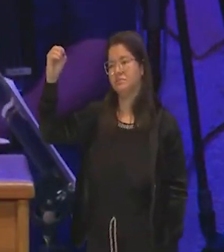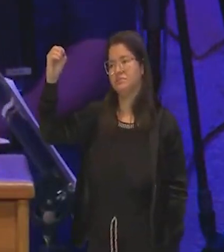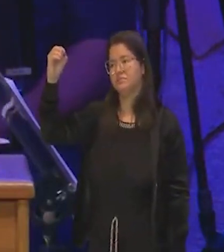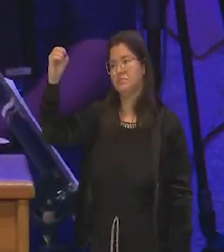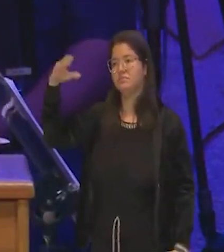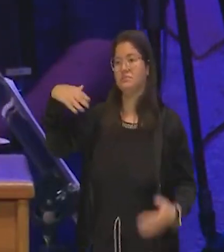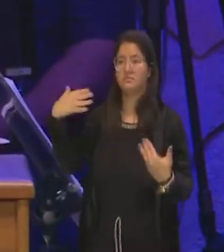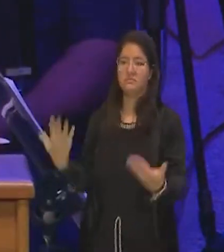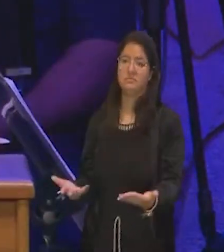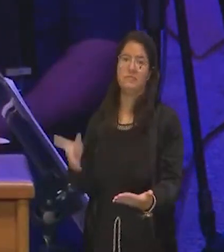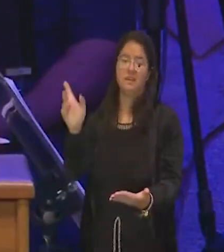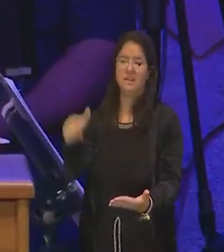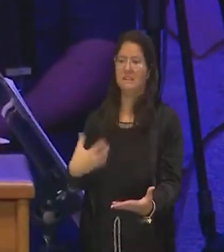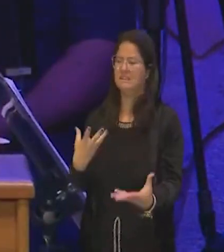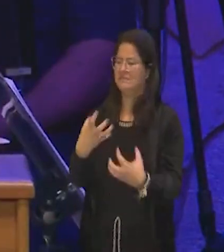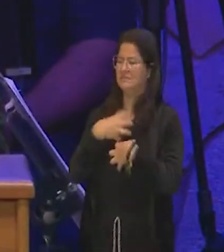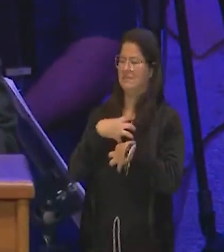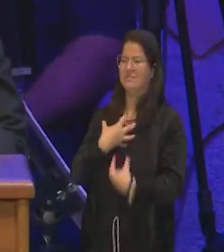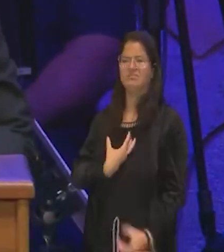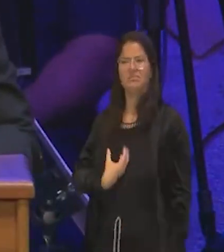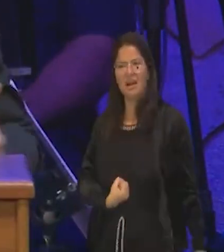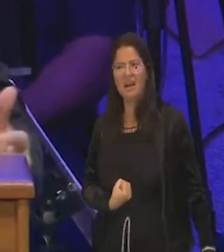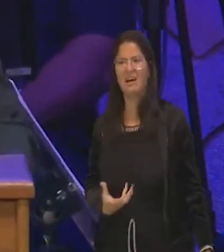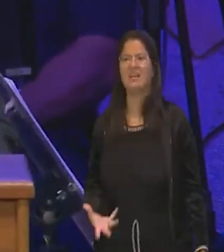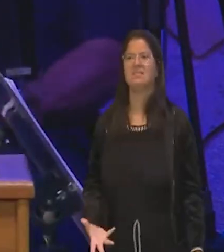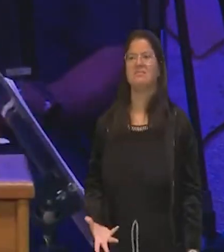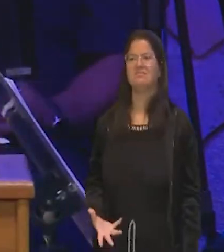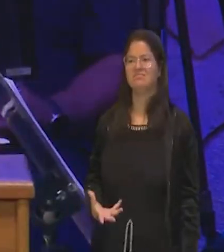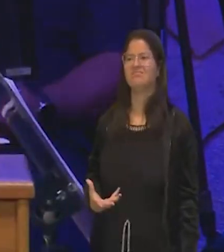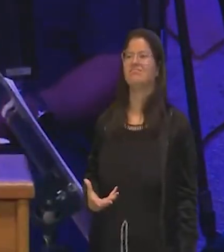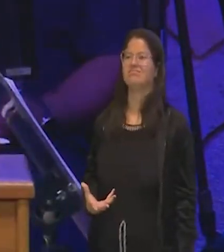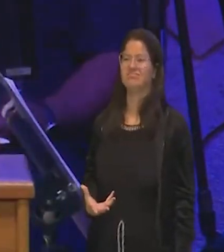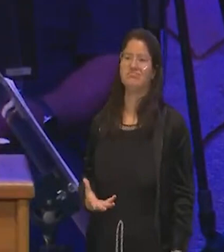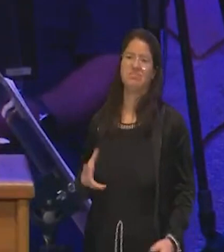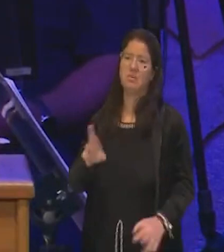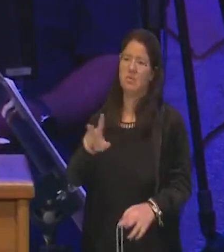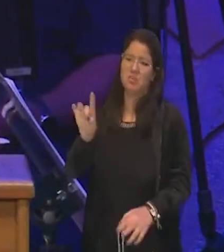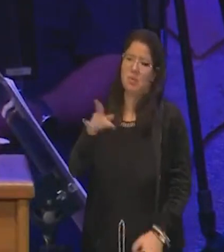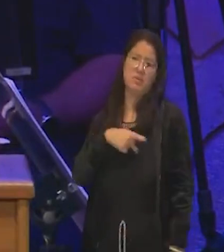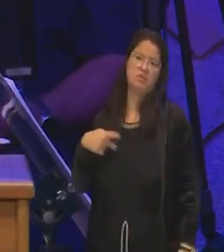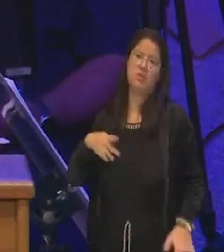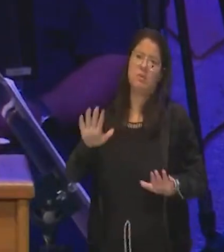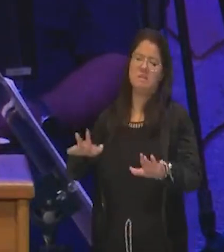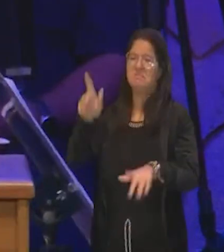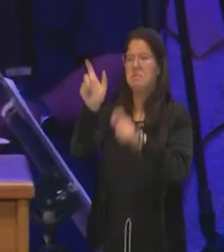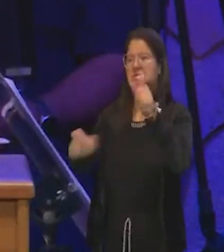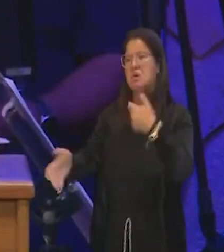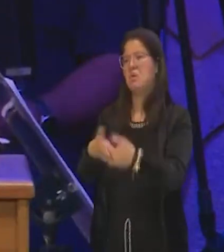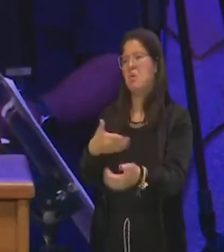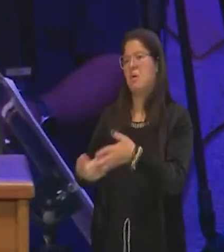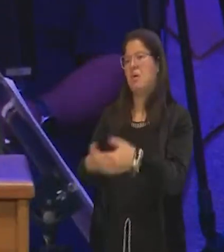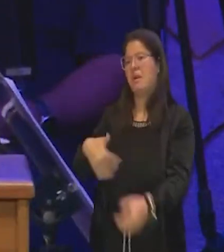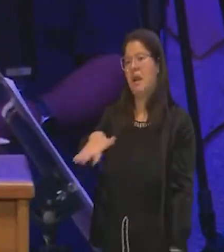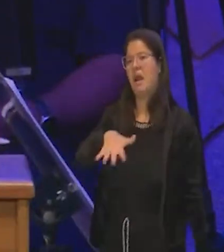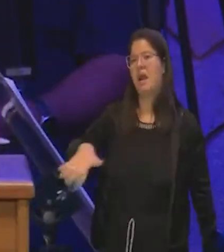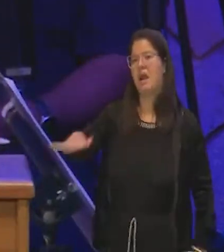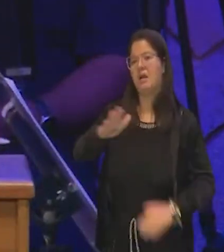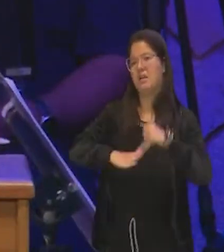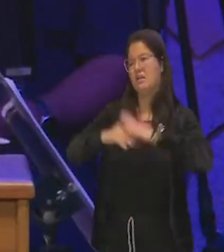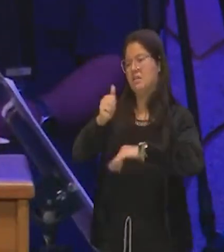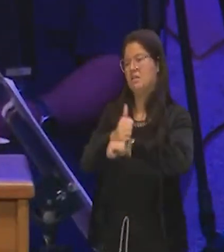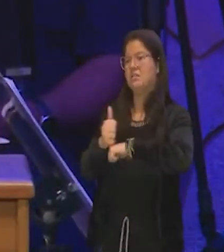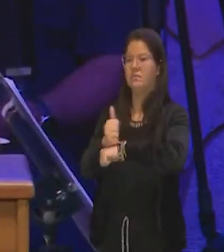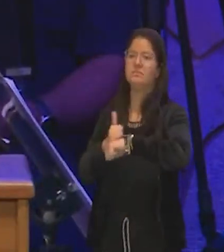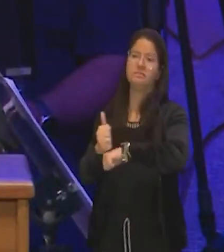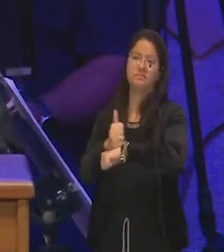E como isso traz frustração, não só para o pastor, mas qualquer pessoa em qualquer área profissional, a falta deste